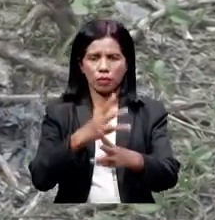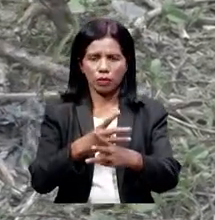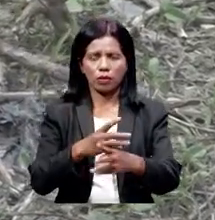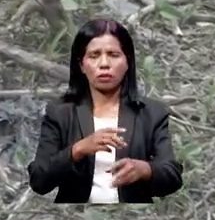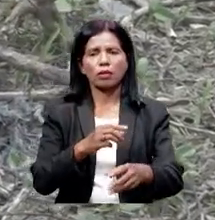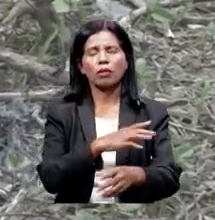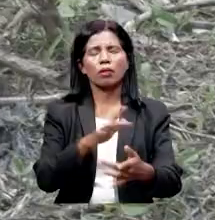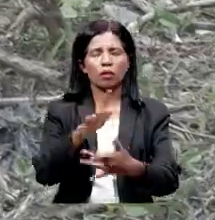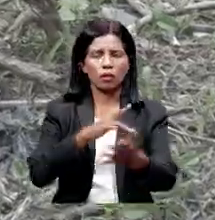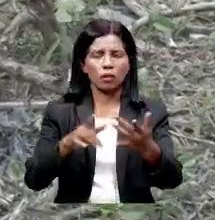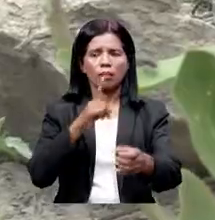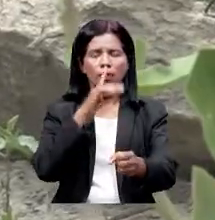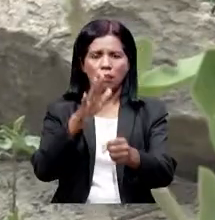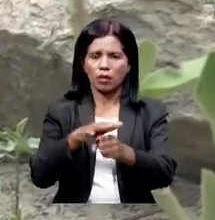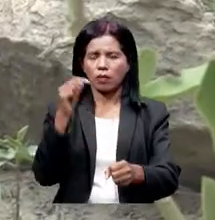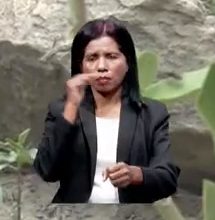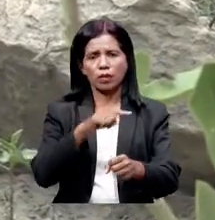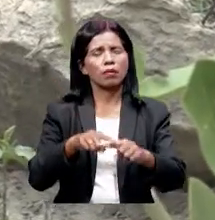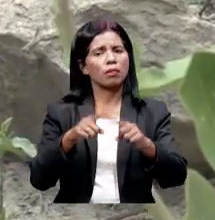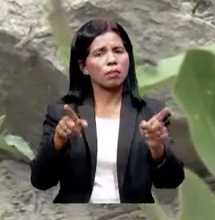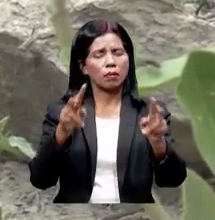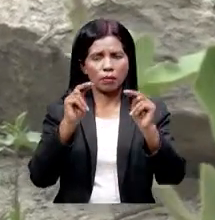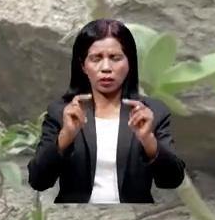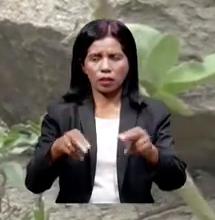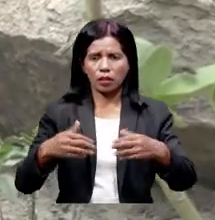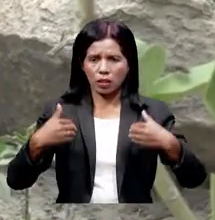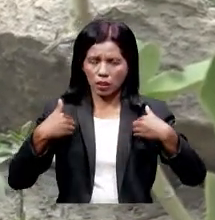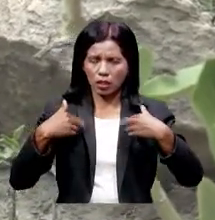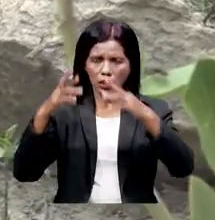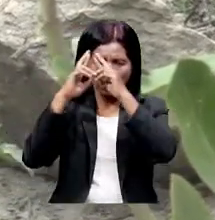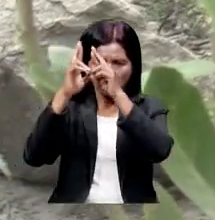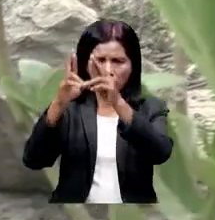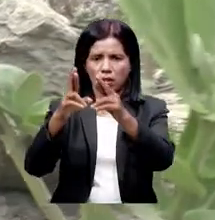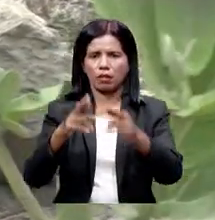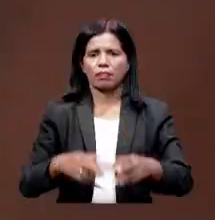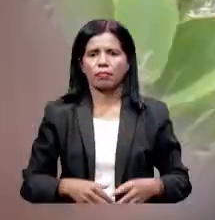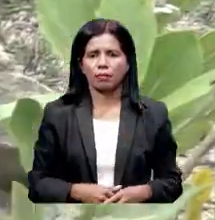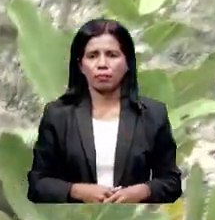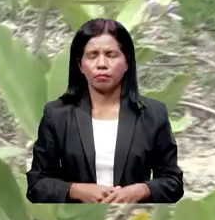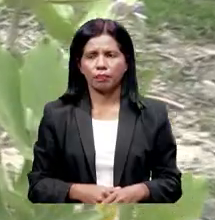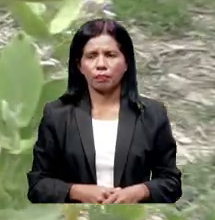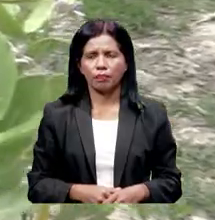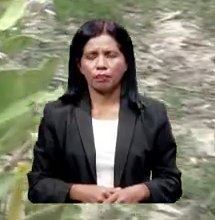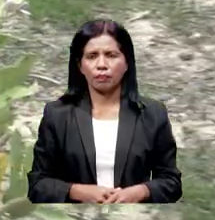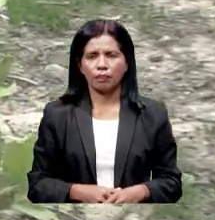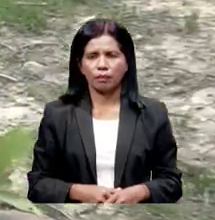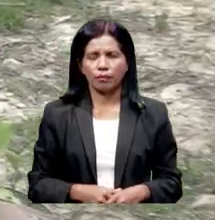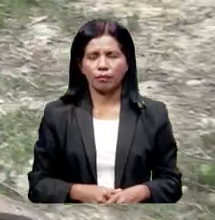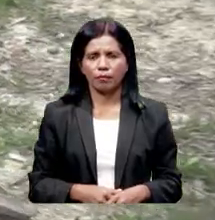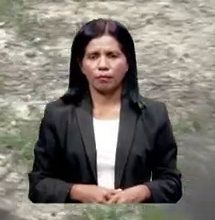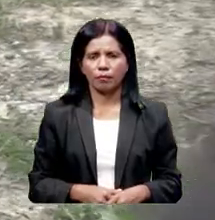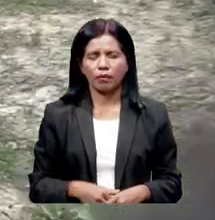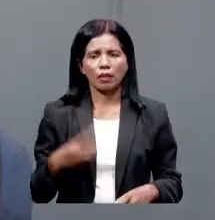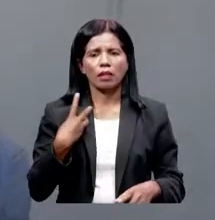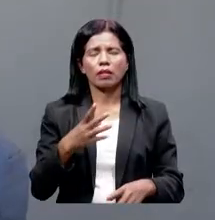no promesa falso mai be precisa responsabilidade ba malu. Ita espera kata ba oine tem